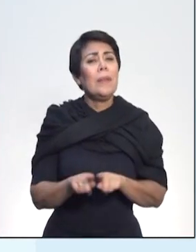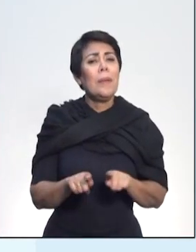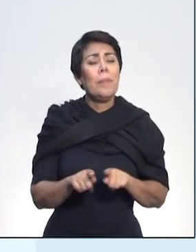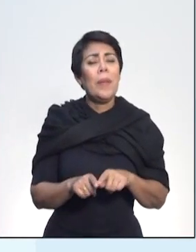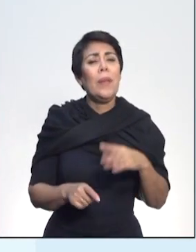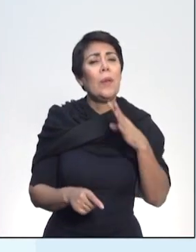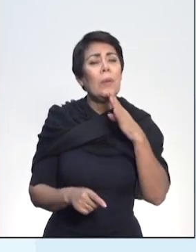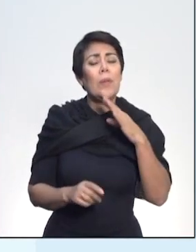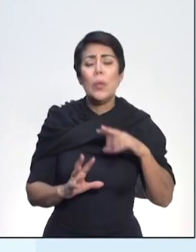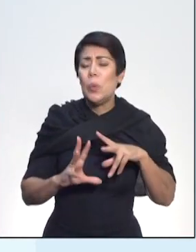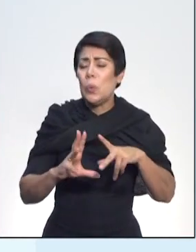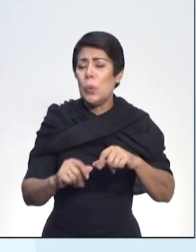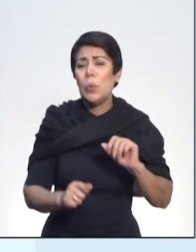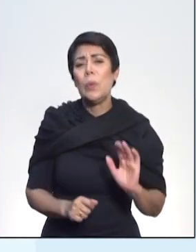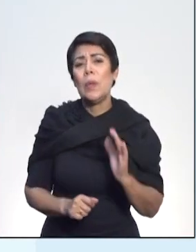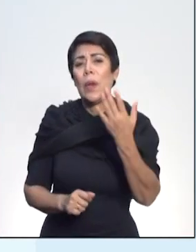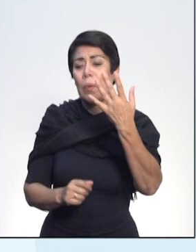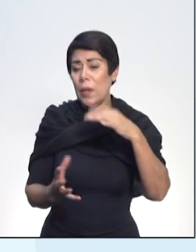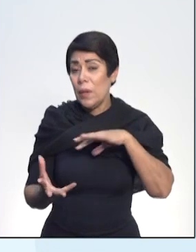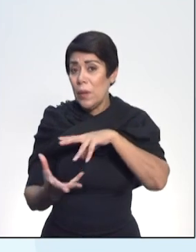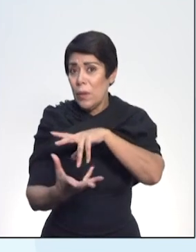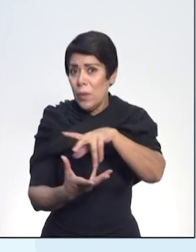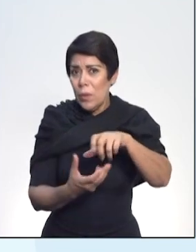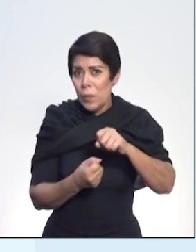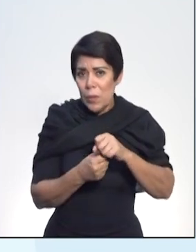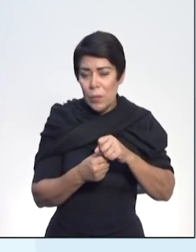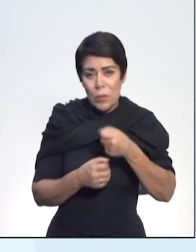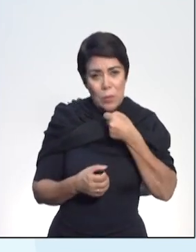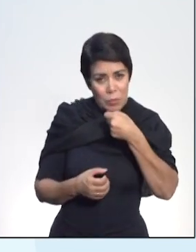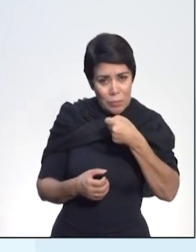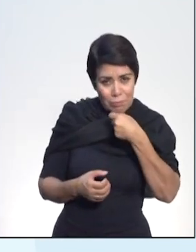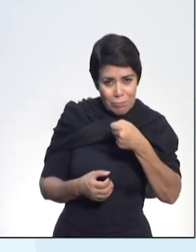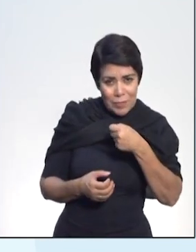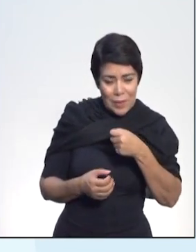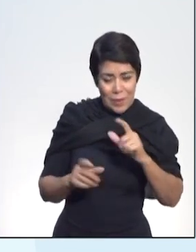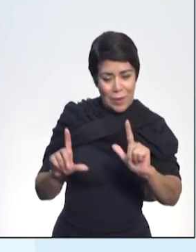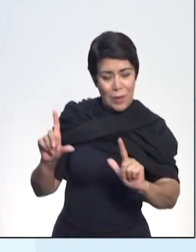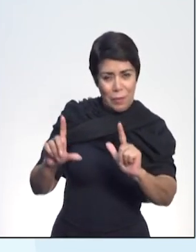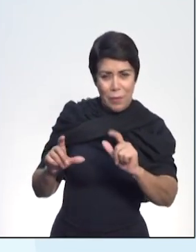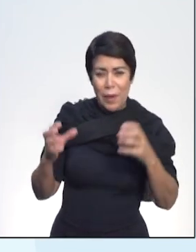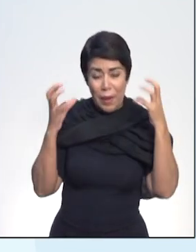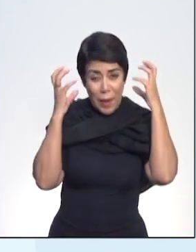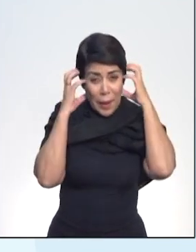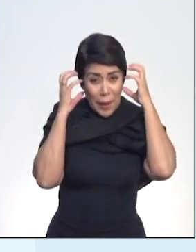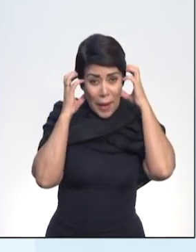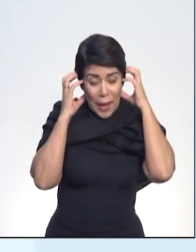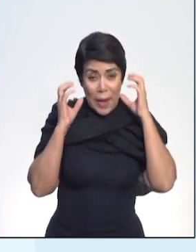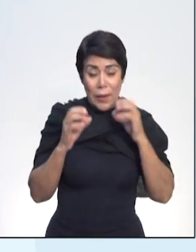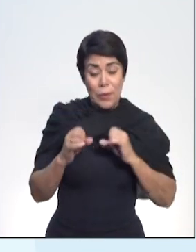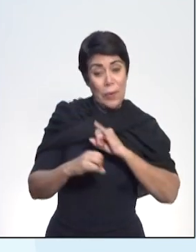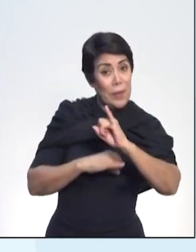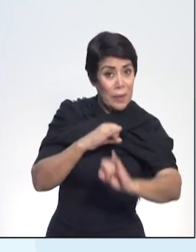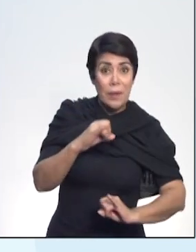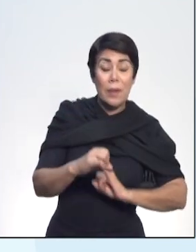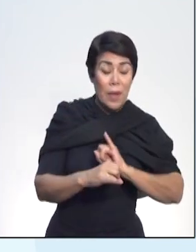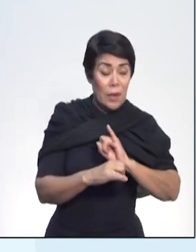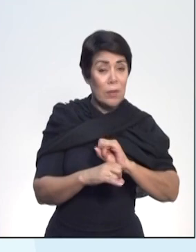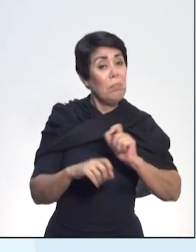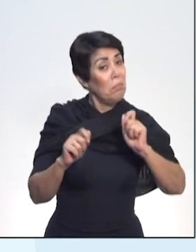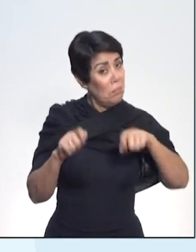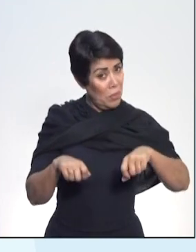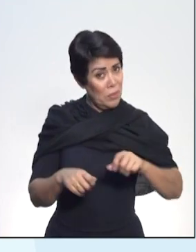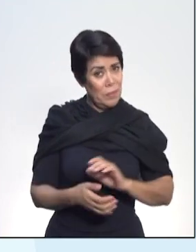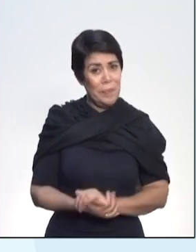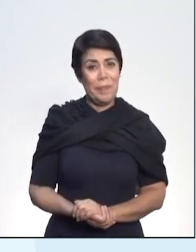no mundo por meio das notícias transmitidas via rádio, televisão ou